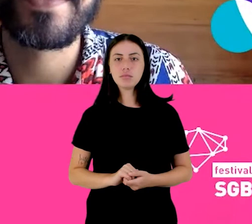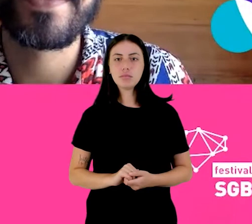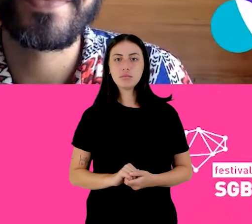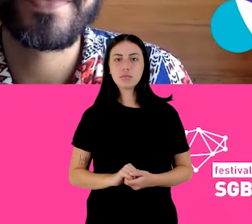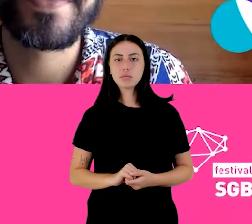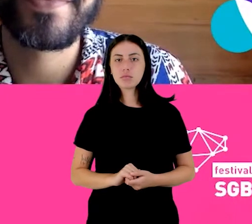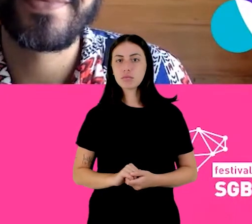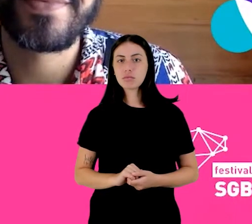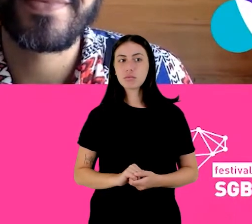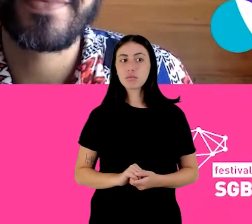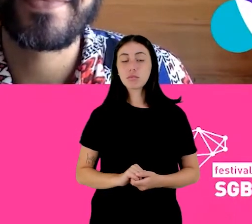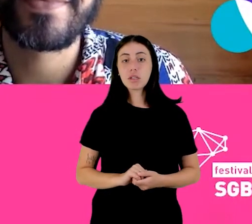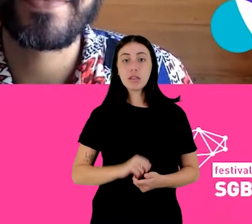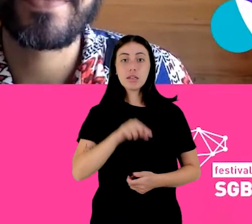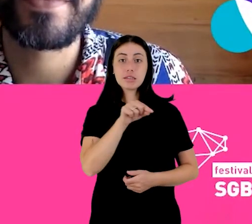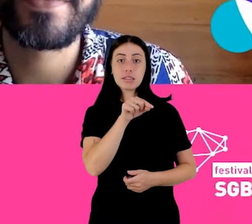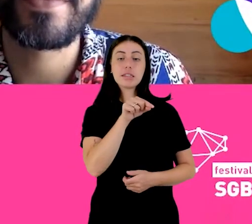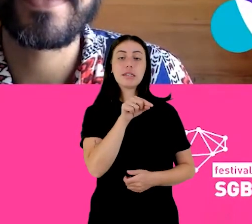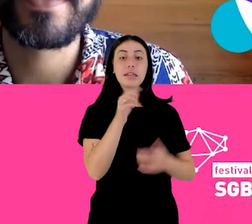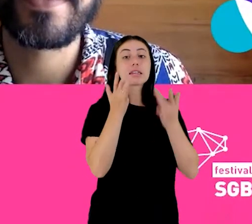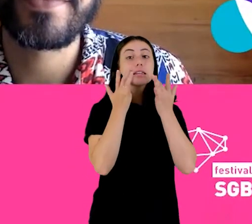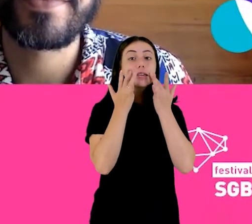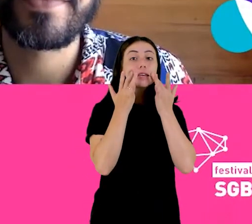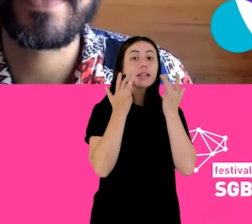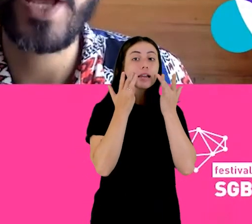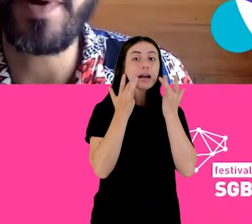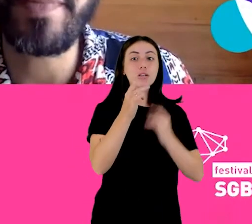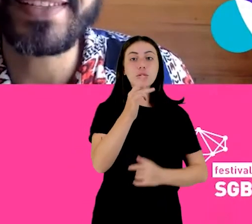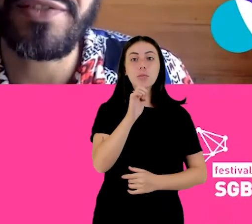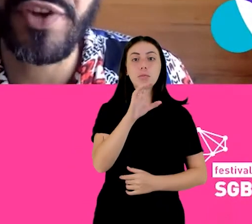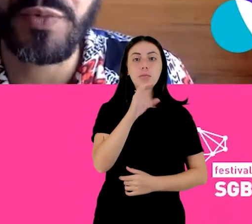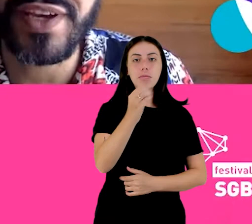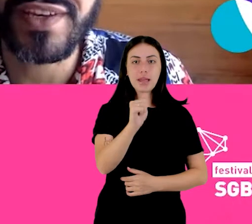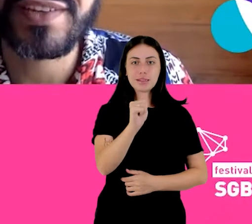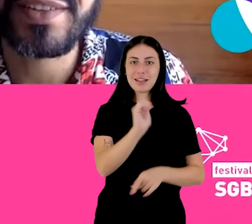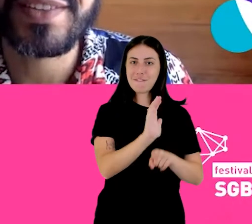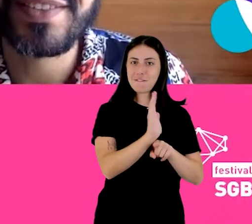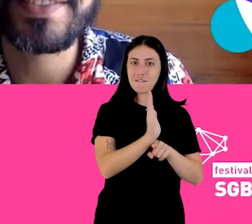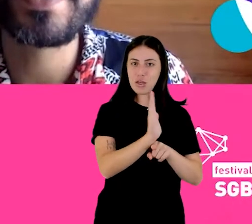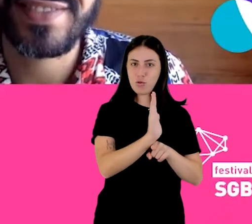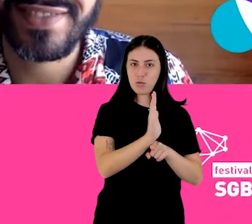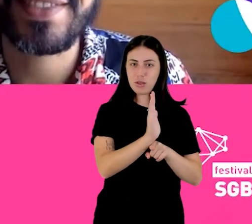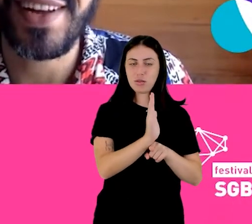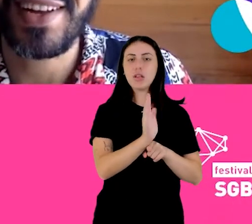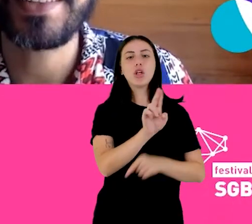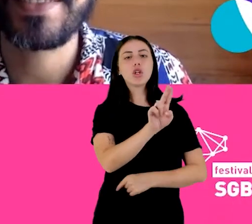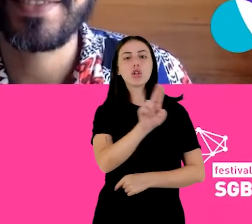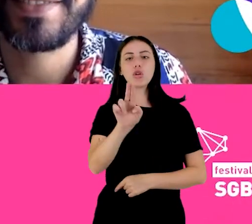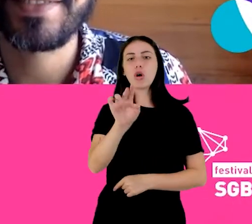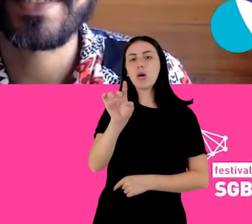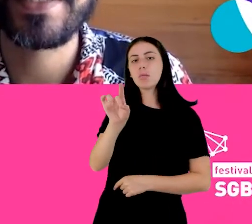uma peça-filme que está proliferando nesse período. É uma peça-filme